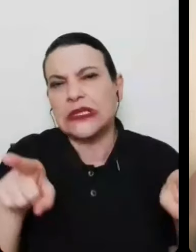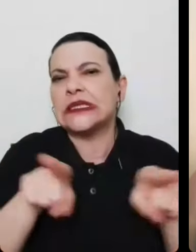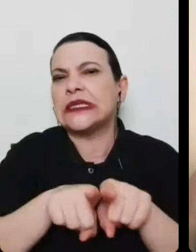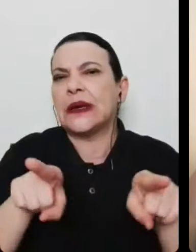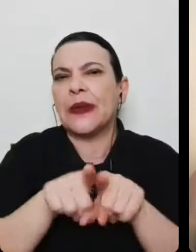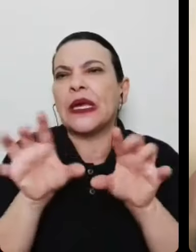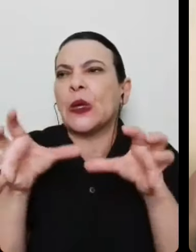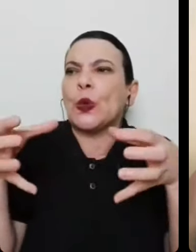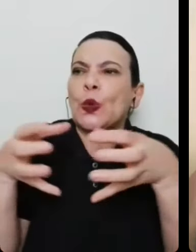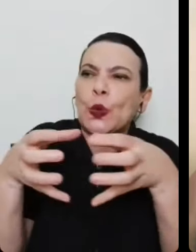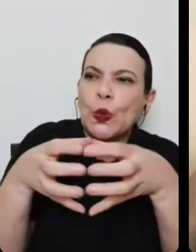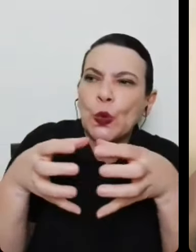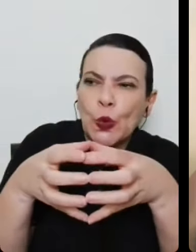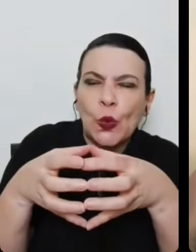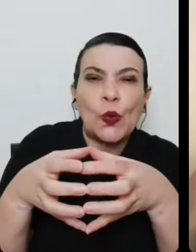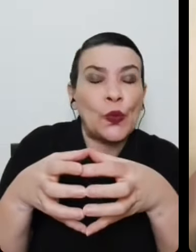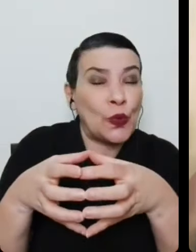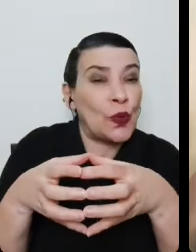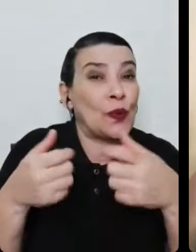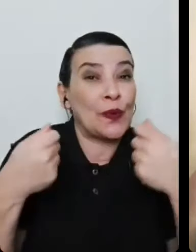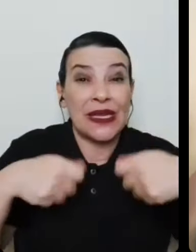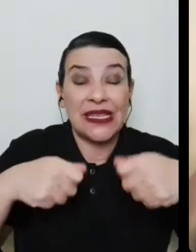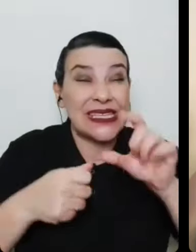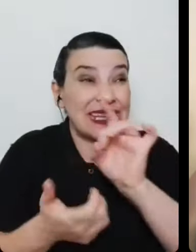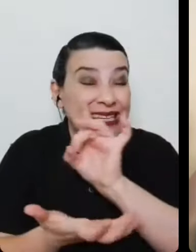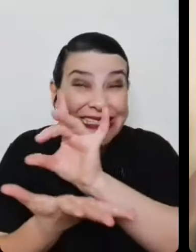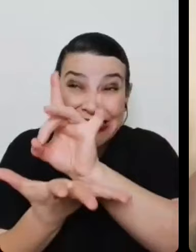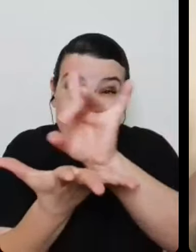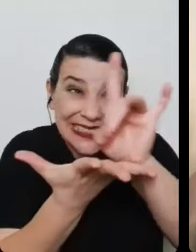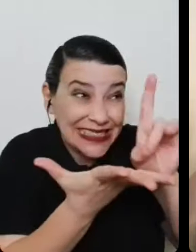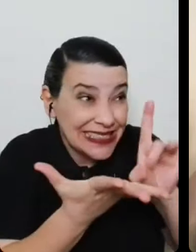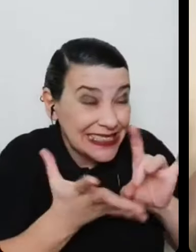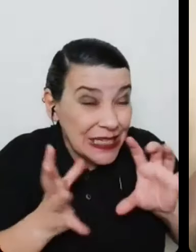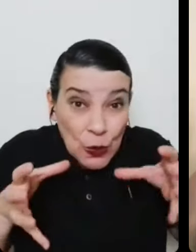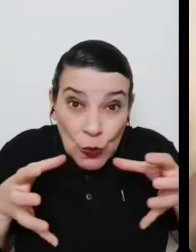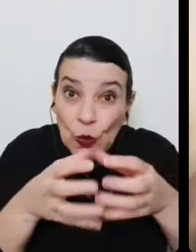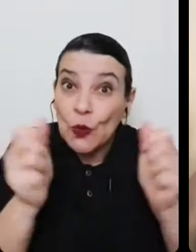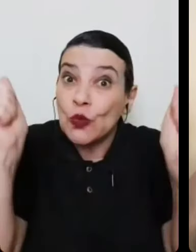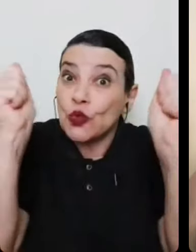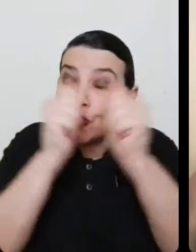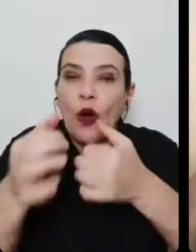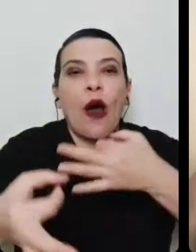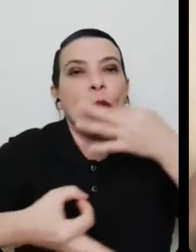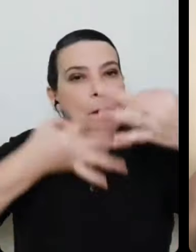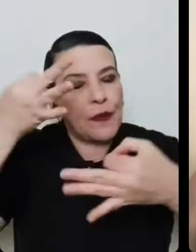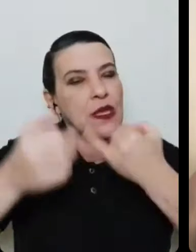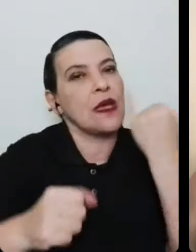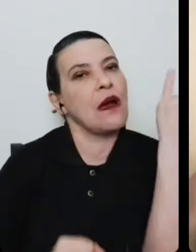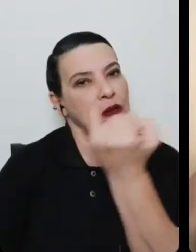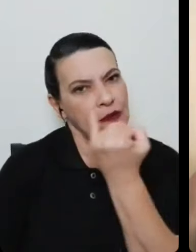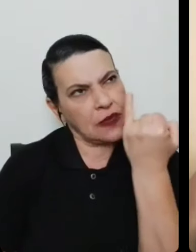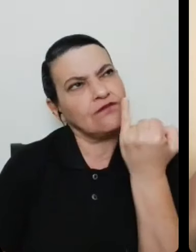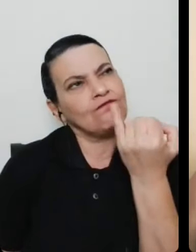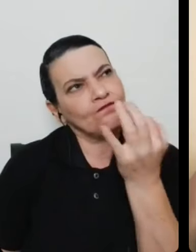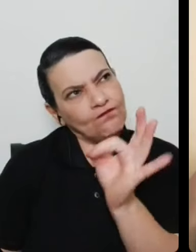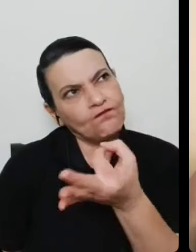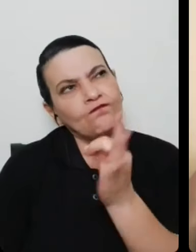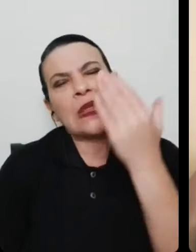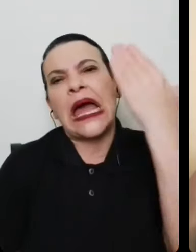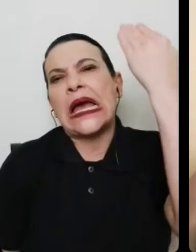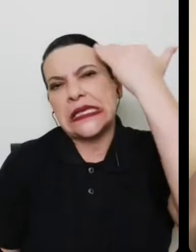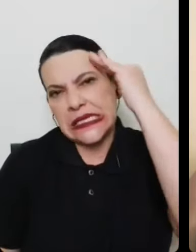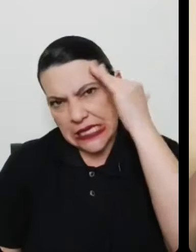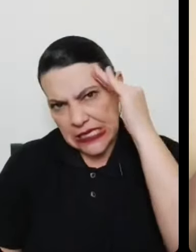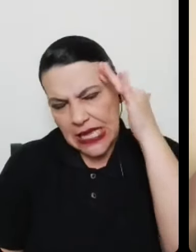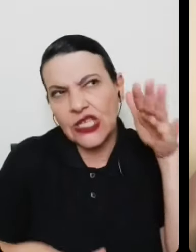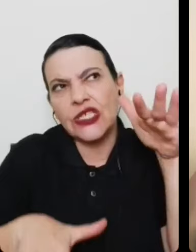um grupo, de um coletivo, depende de muitas vontades, você compreende algumas questões que,